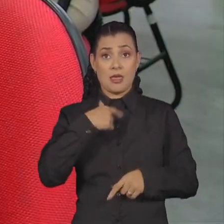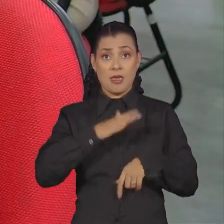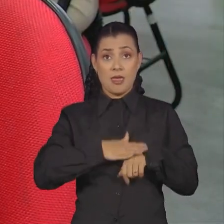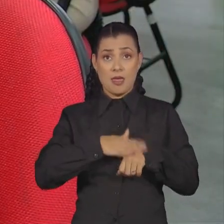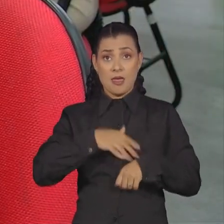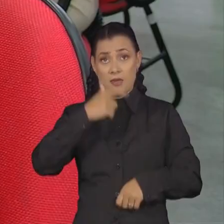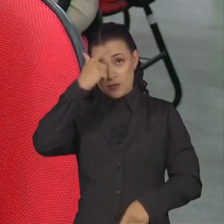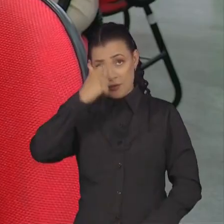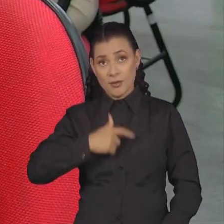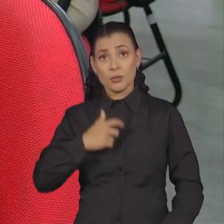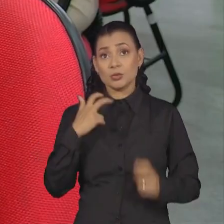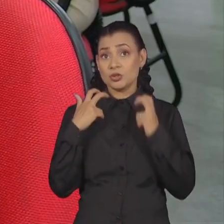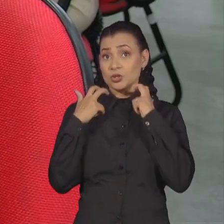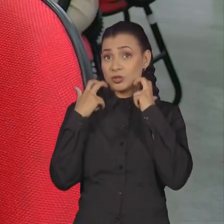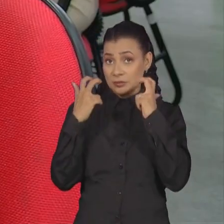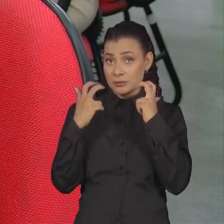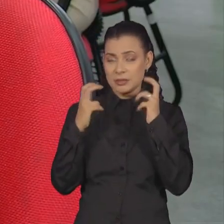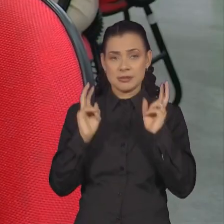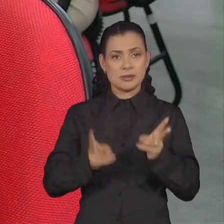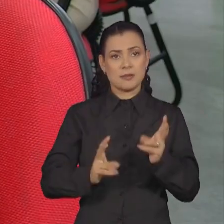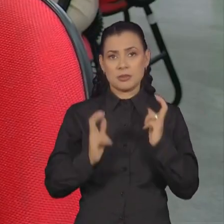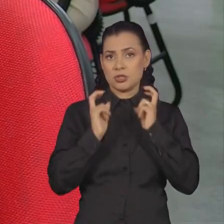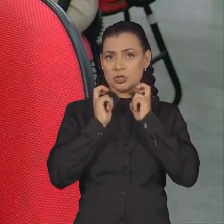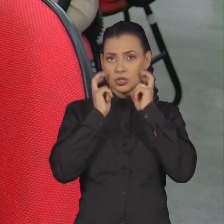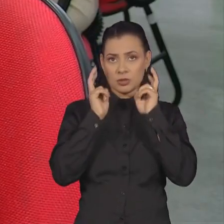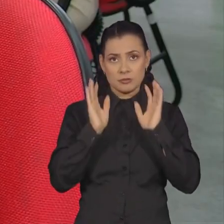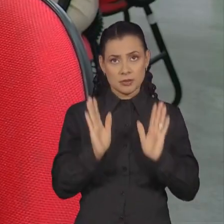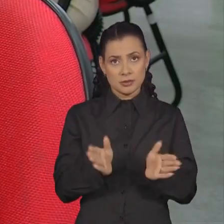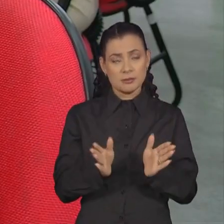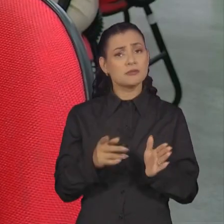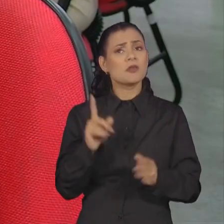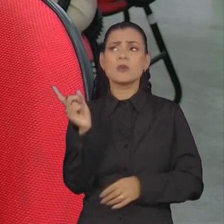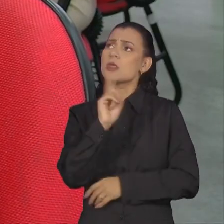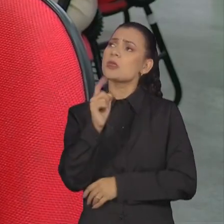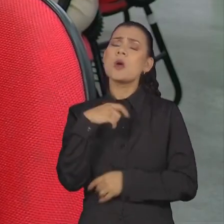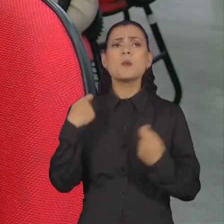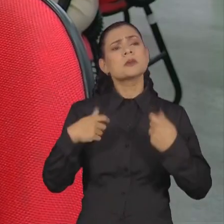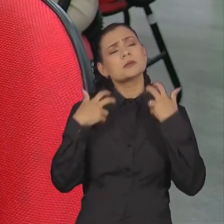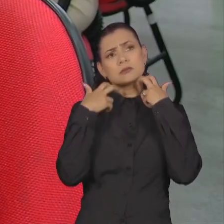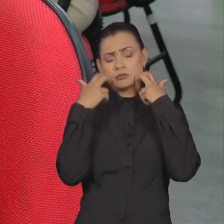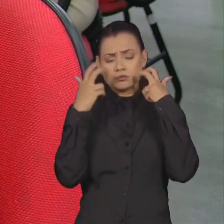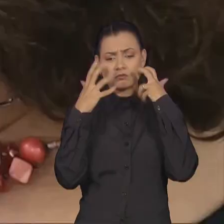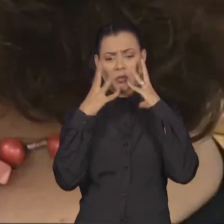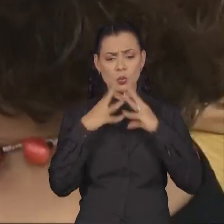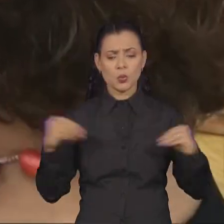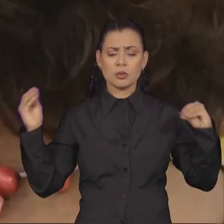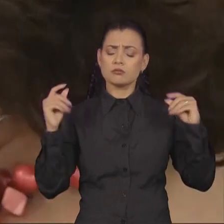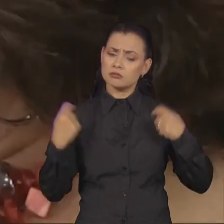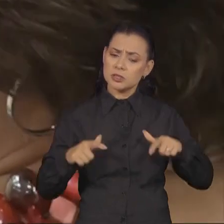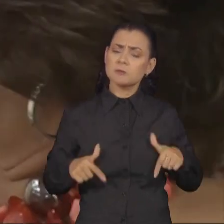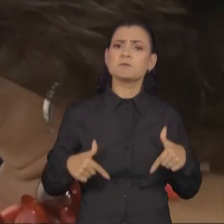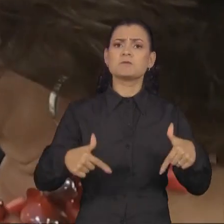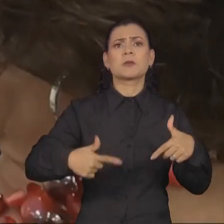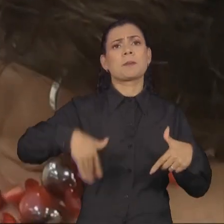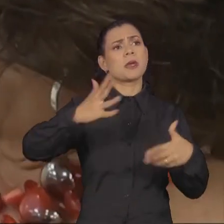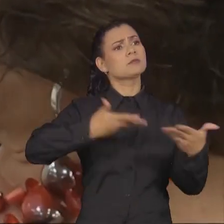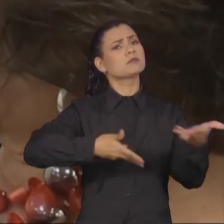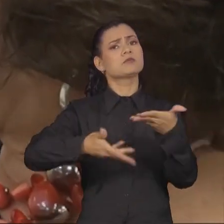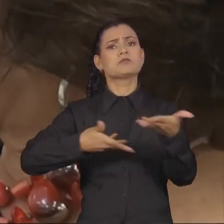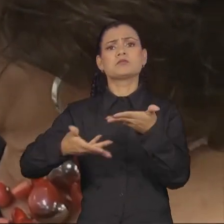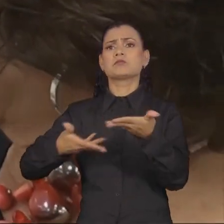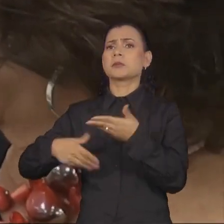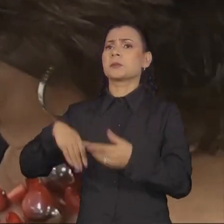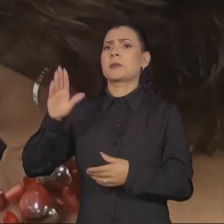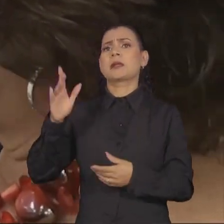uma pessoa tímida. E eu falei, não, eu preciso, sabe, interagir com as